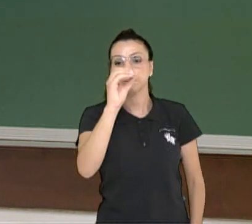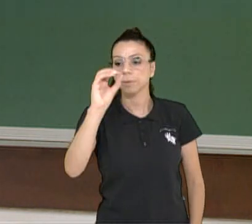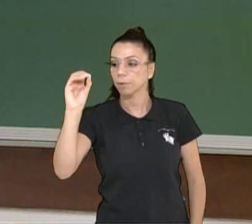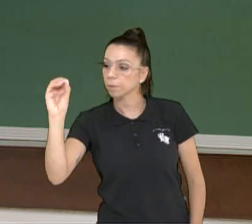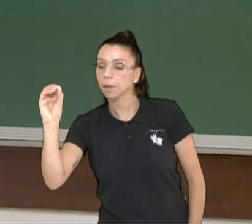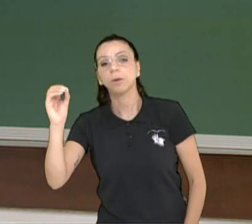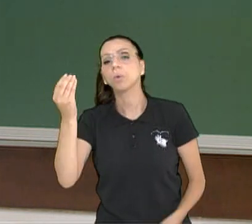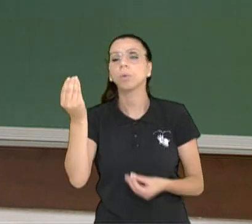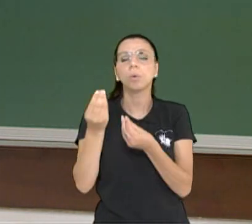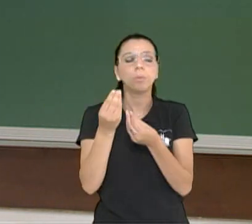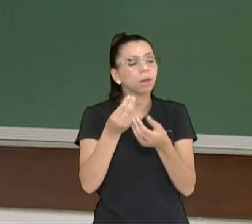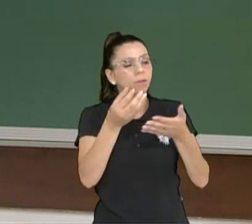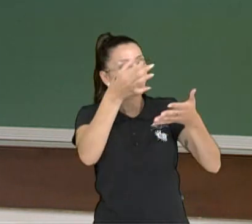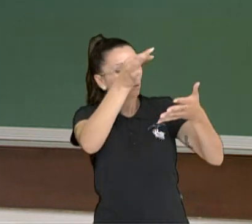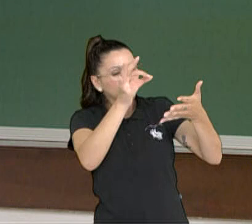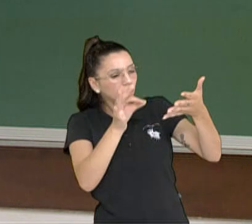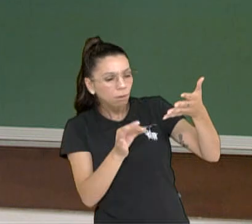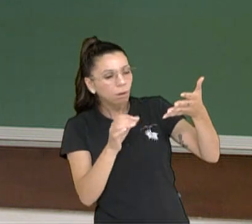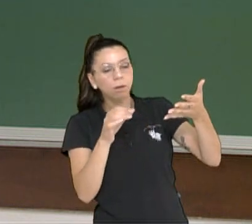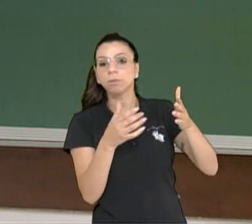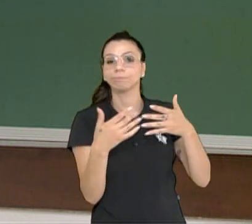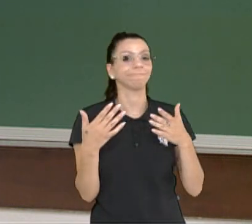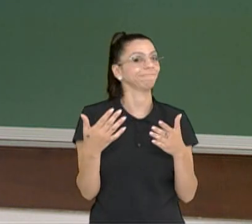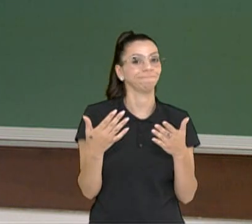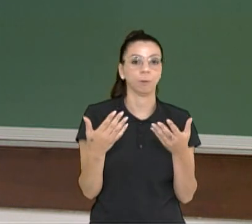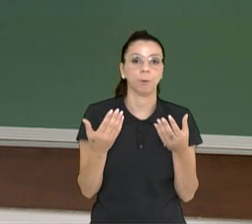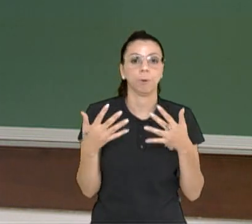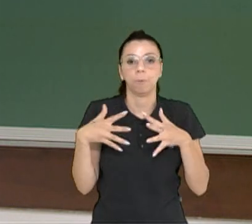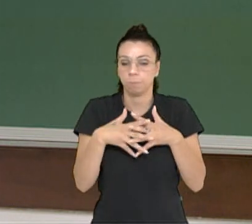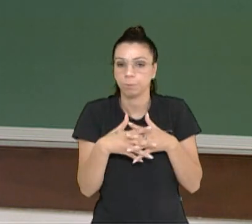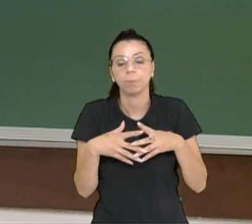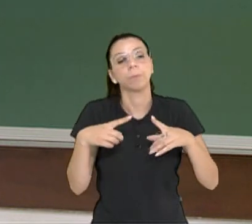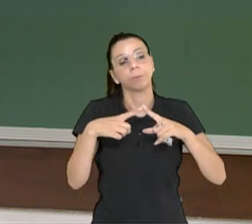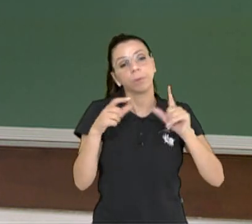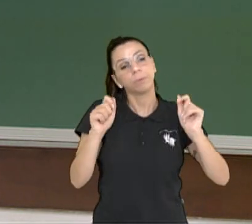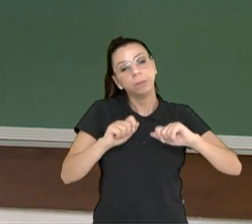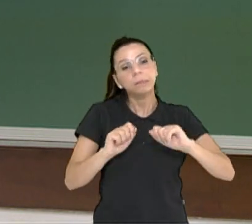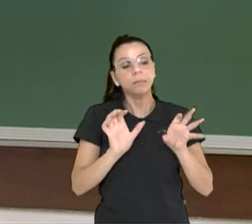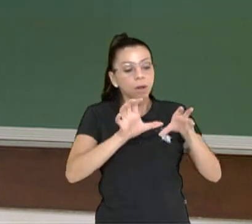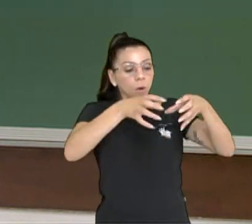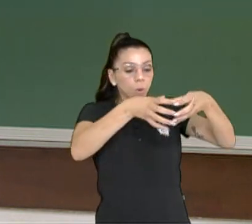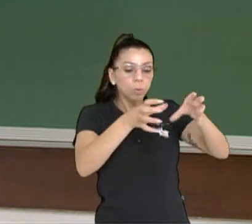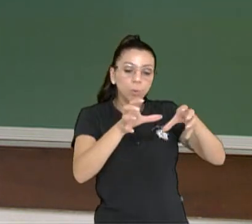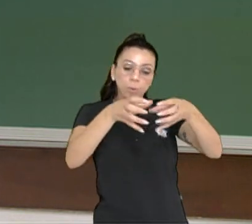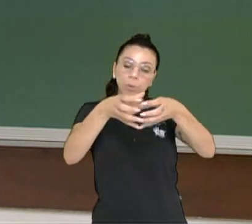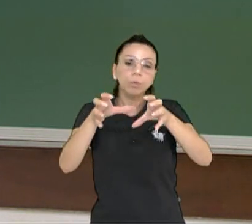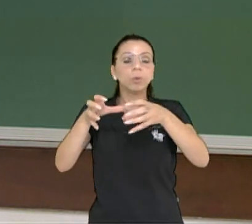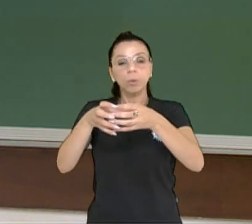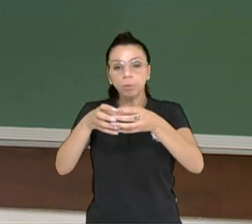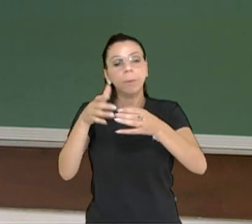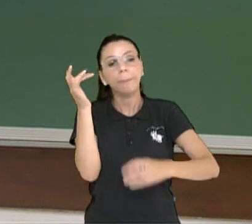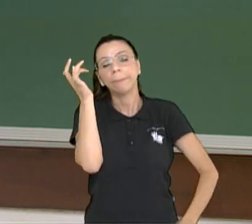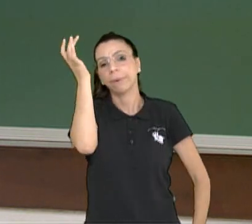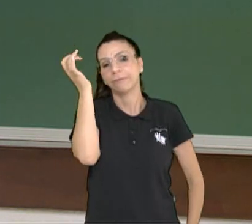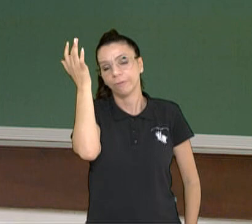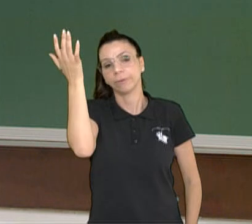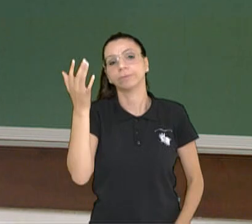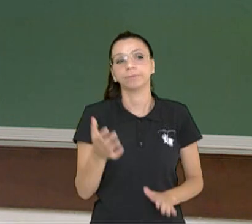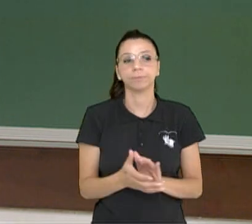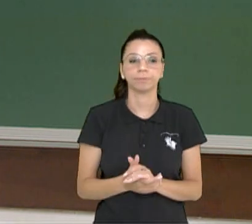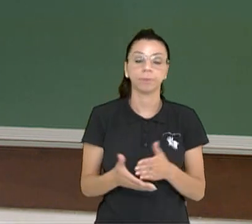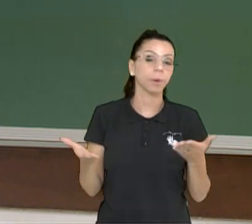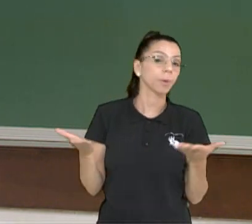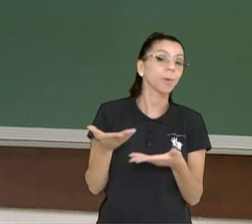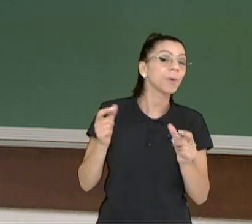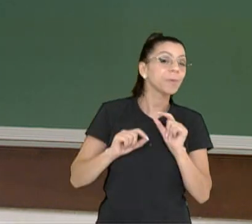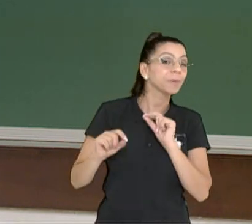nós formamos grupos com esses dados. E como que a gente calcula esses dados? Nós vamos continuar vendo isso hoje na nossa aula,